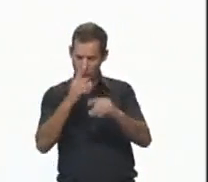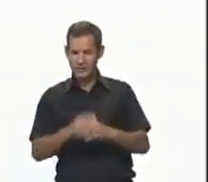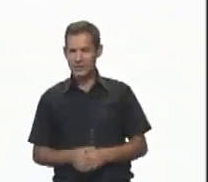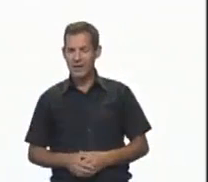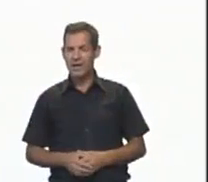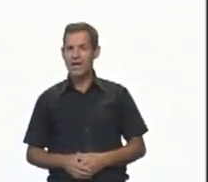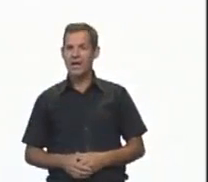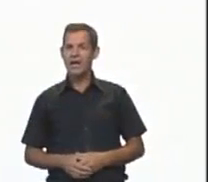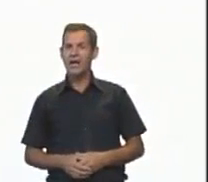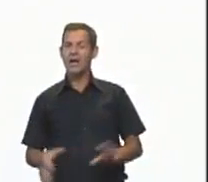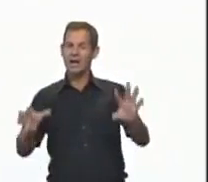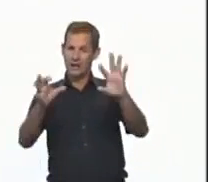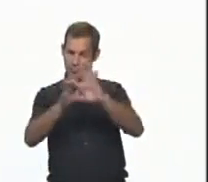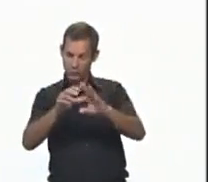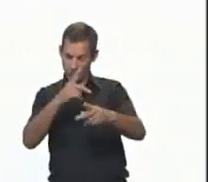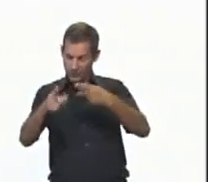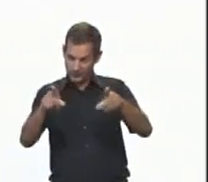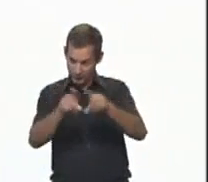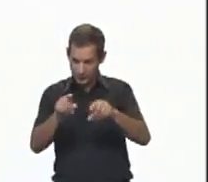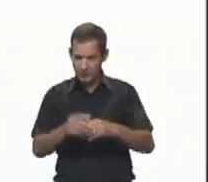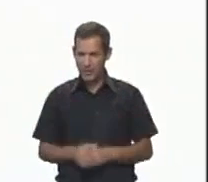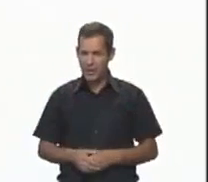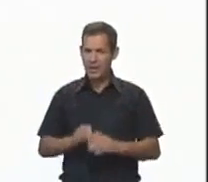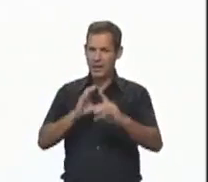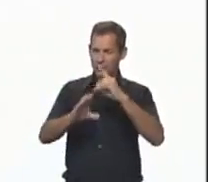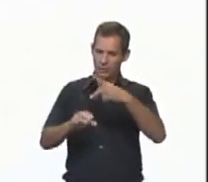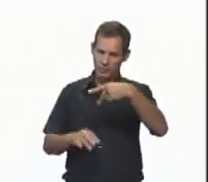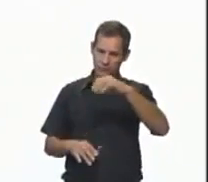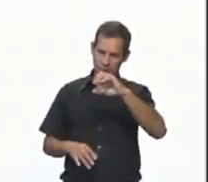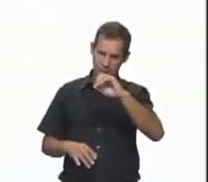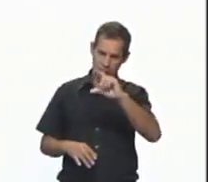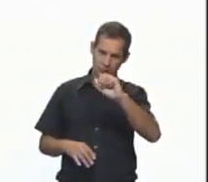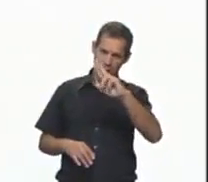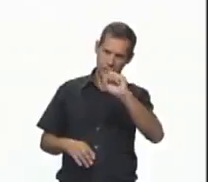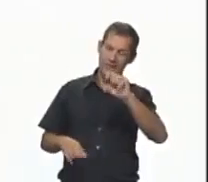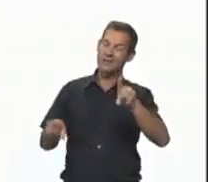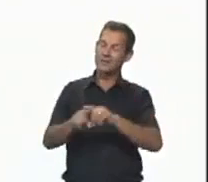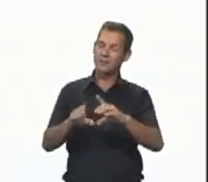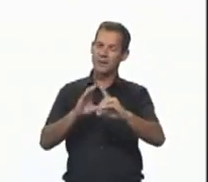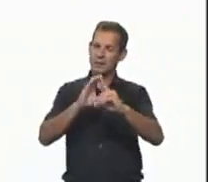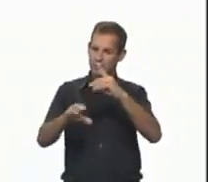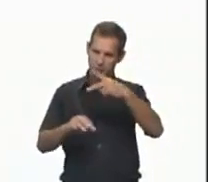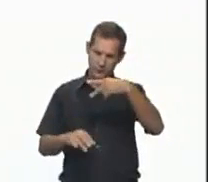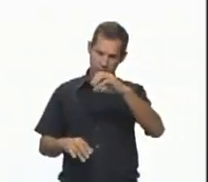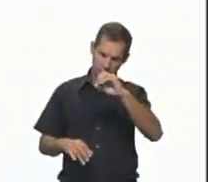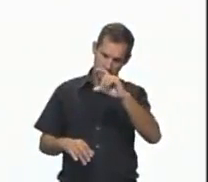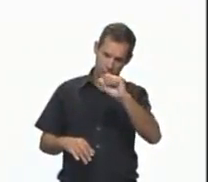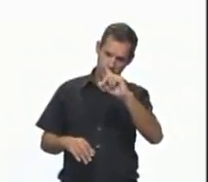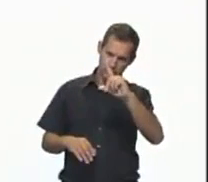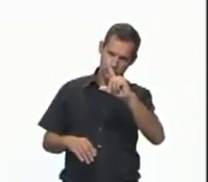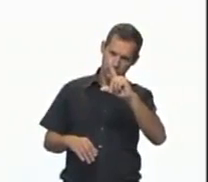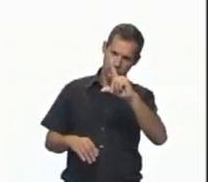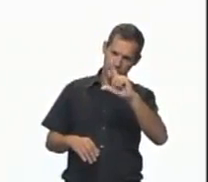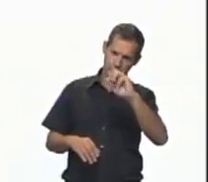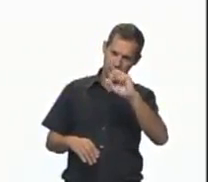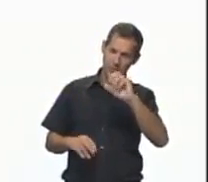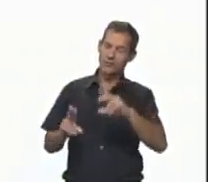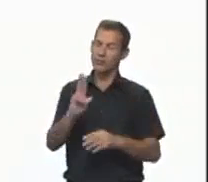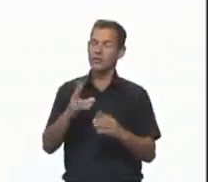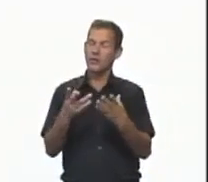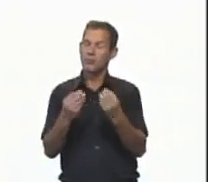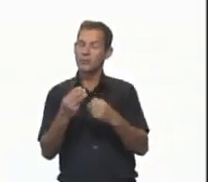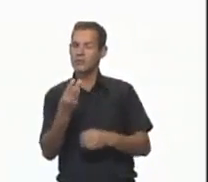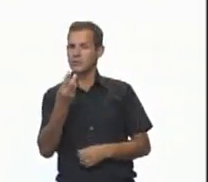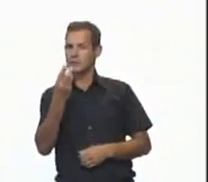a integral. Além disso, falaremos também sobre coordenadas polares. E em coordenadas polares nós utilizamos bastante a